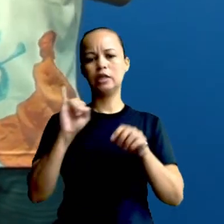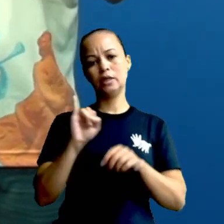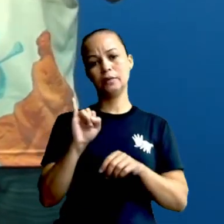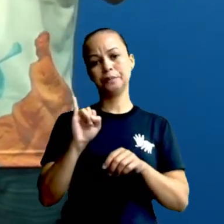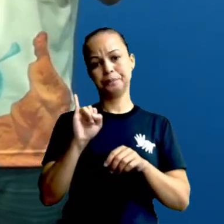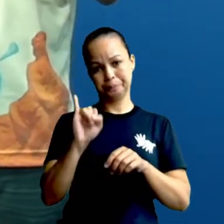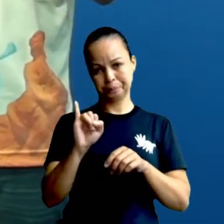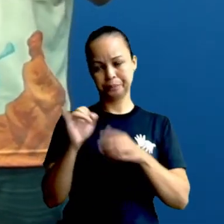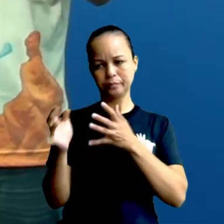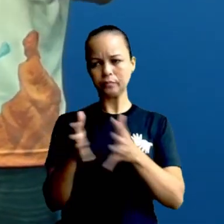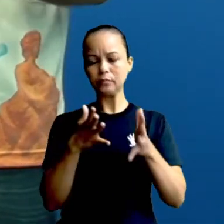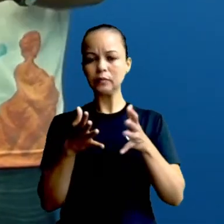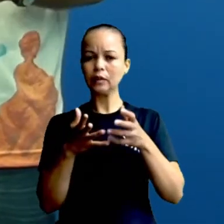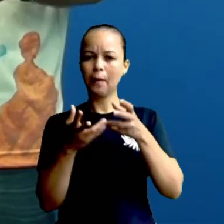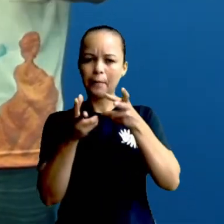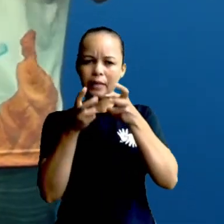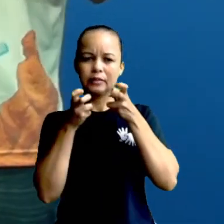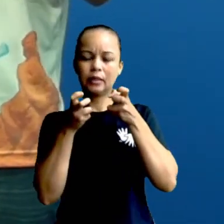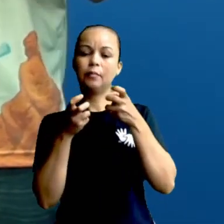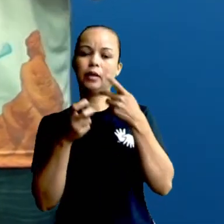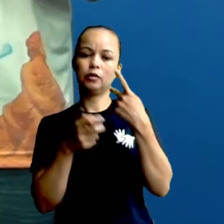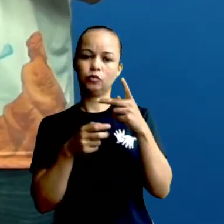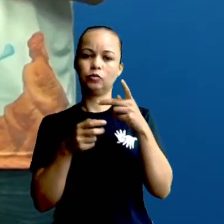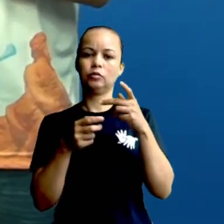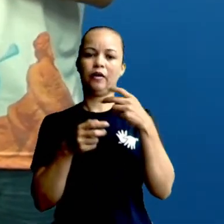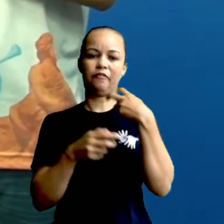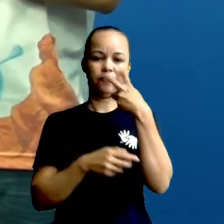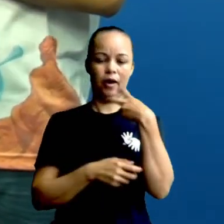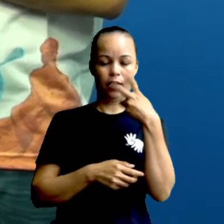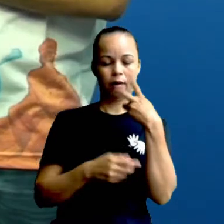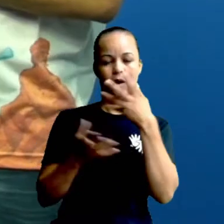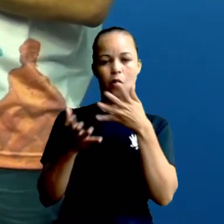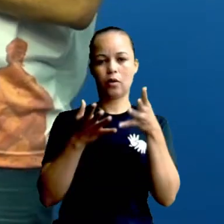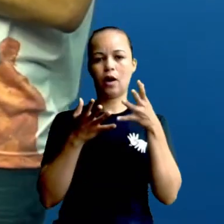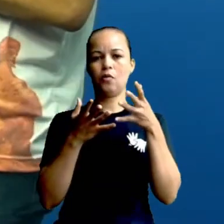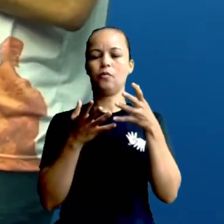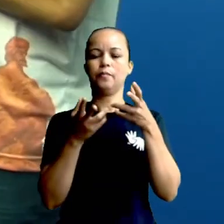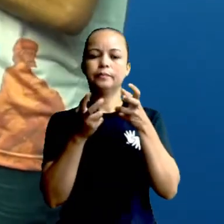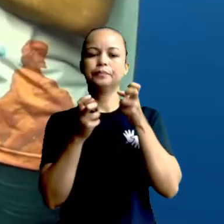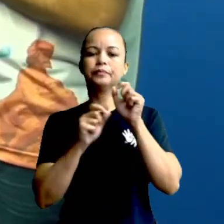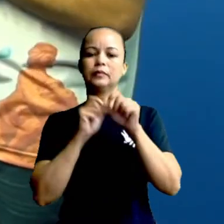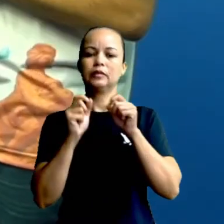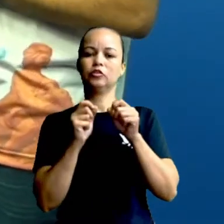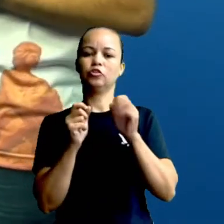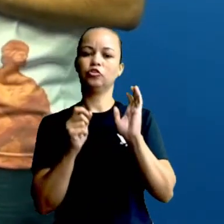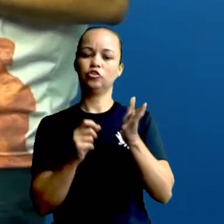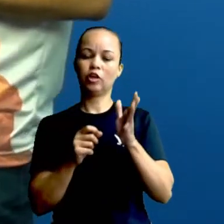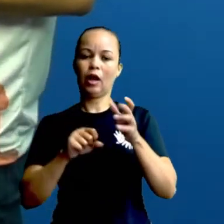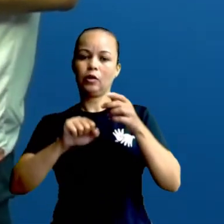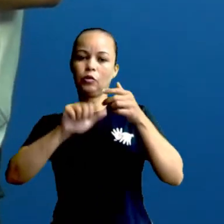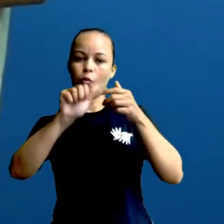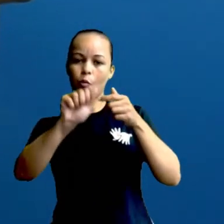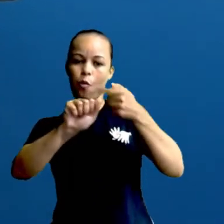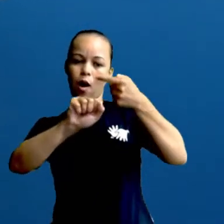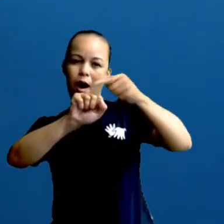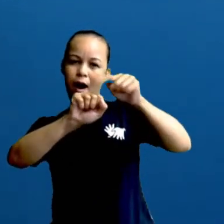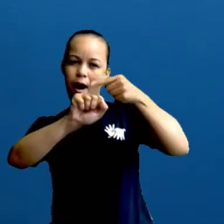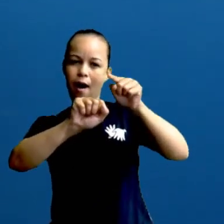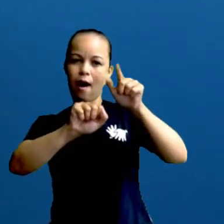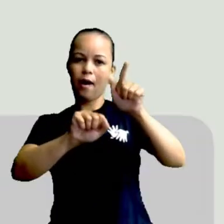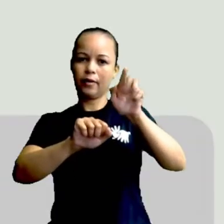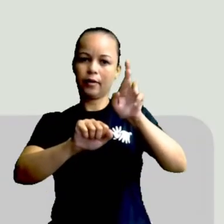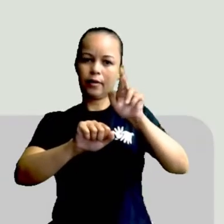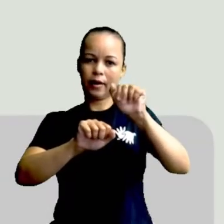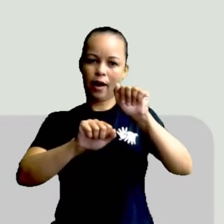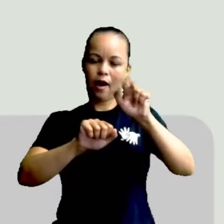oral nós percebemos esse recurso já o acento grave que é o caso da nossa aula de hoje é o acento grave e